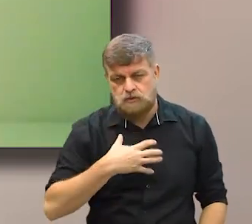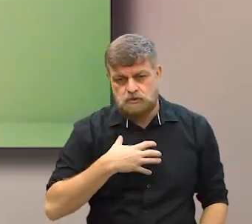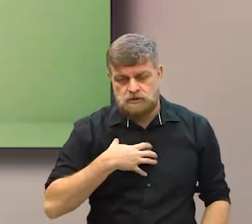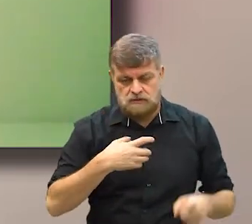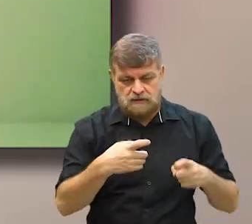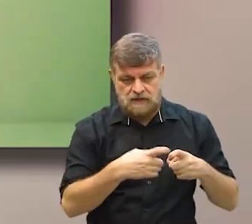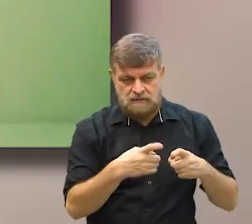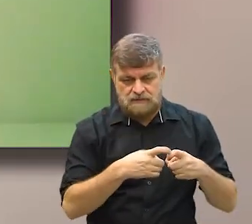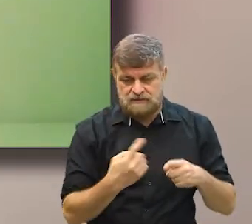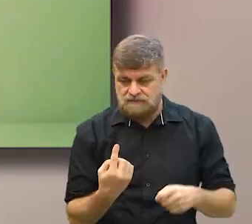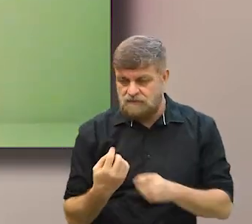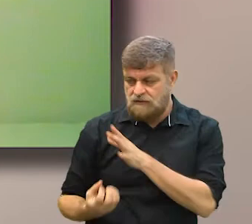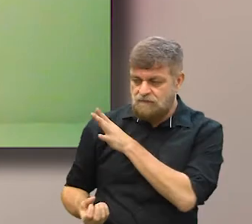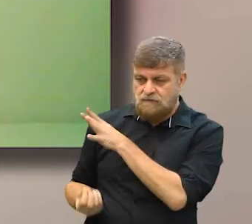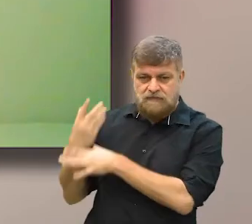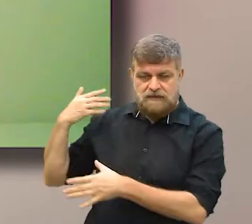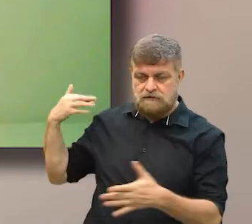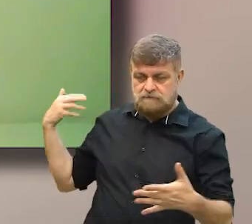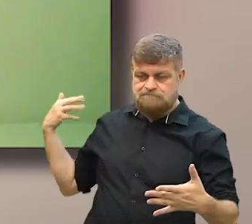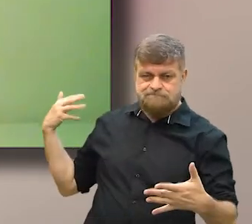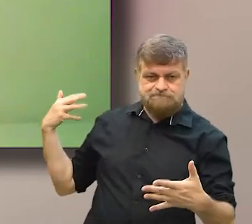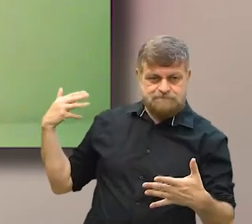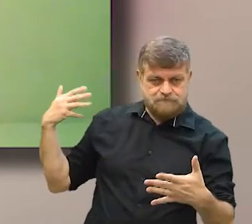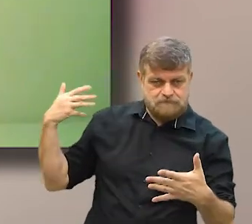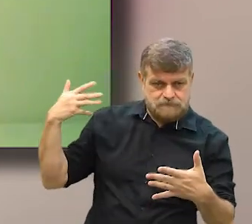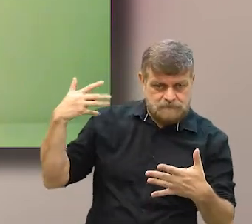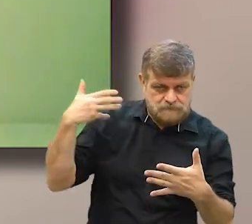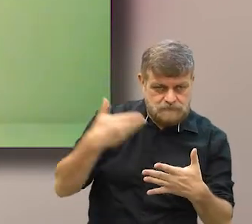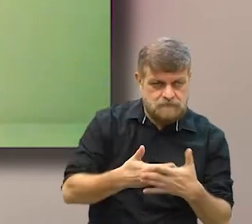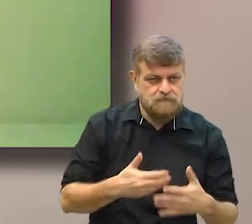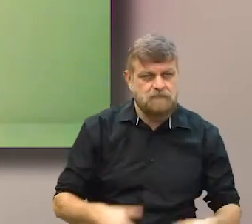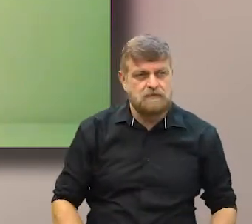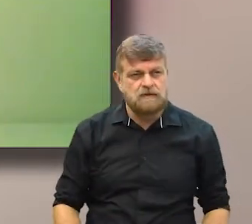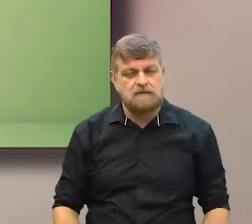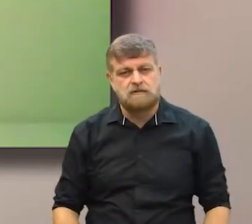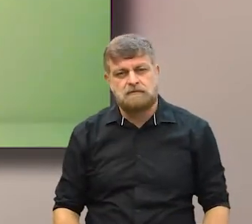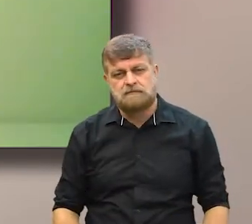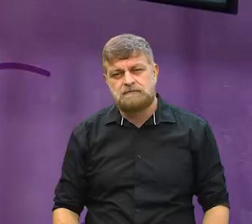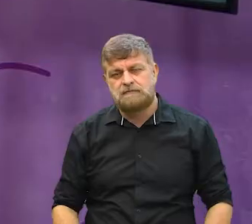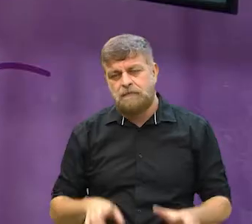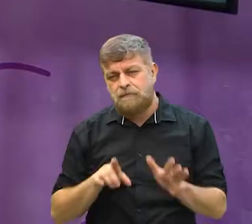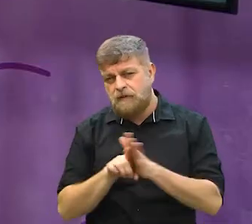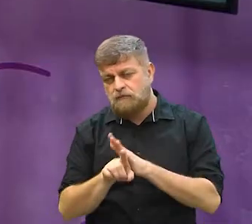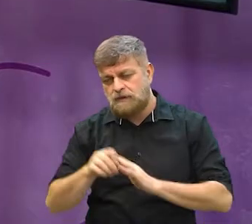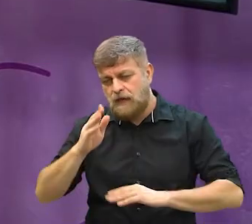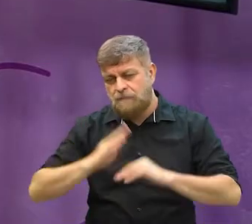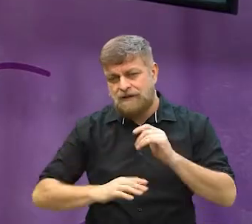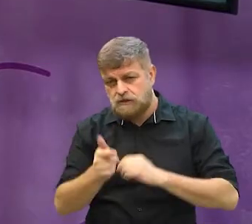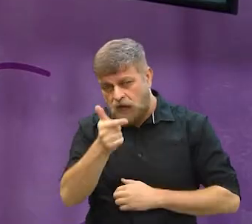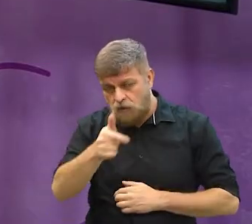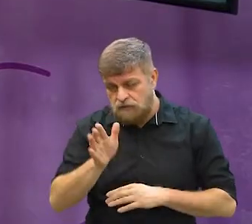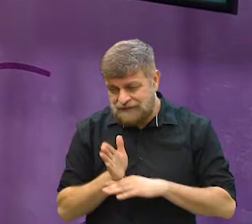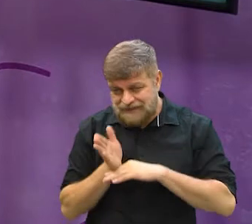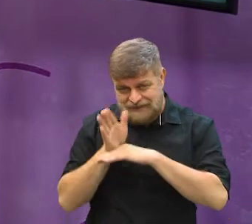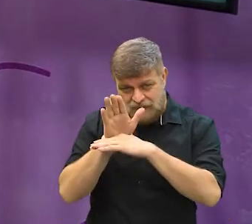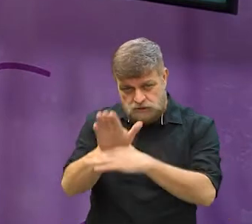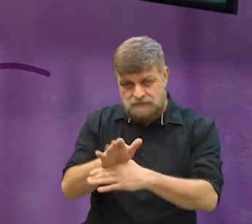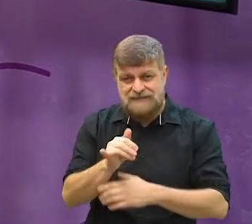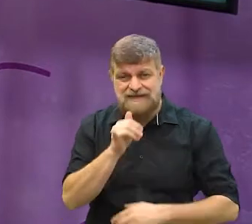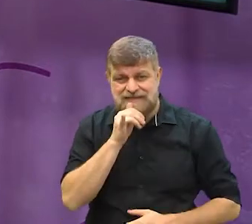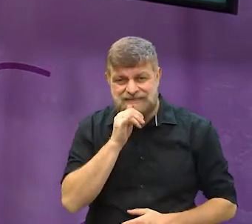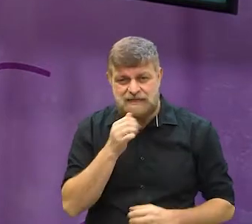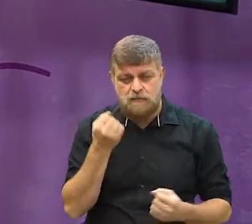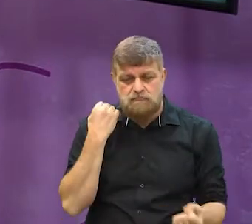facilmente, do jeito que a medicina foi feita para ser exercida, na minha opinião. E outras atividades também